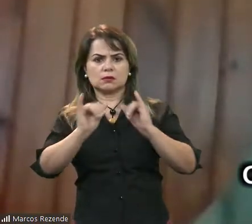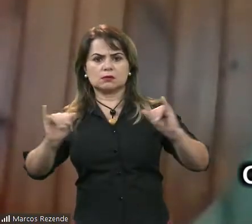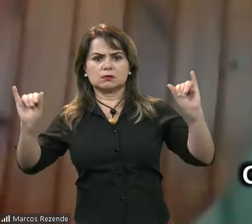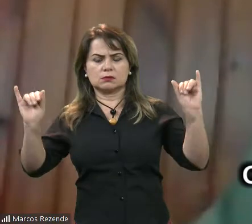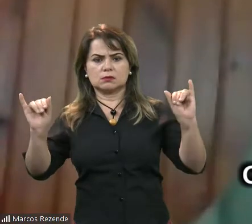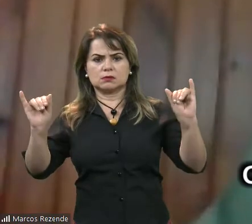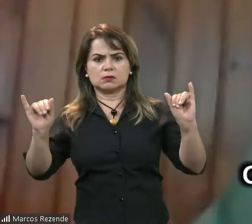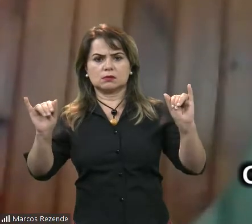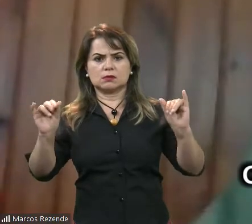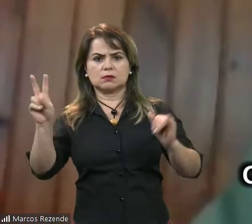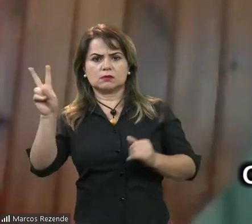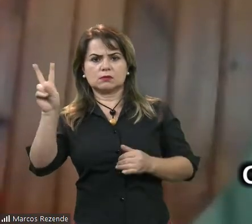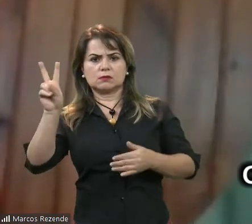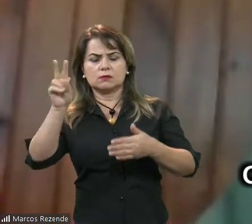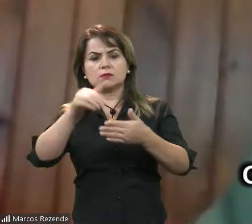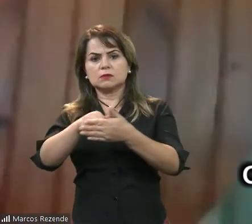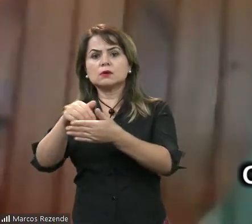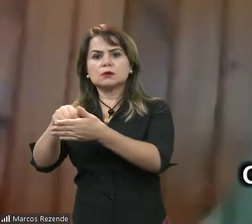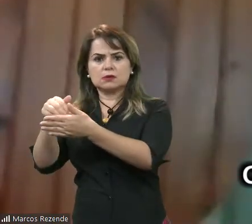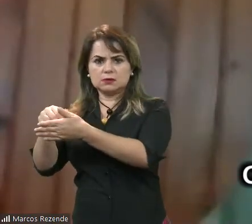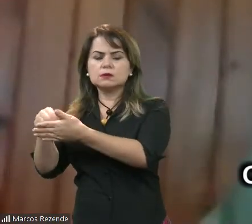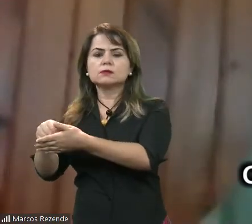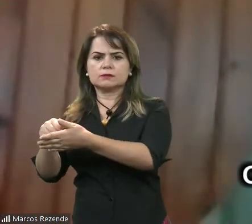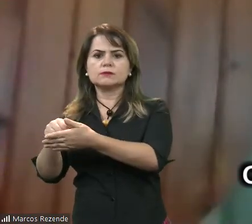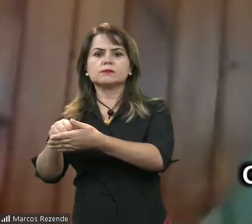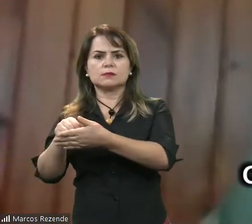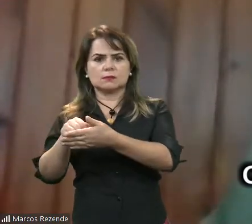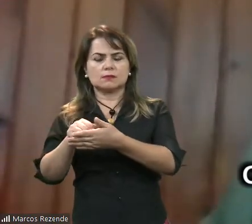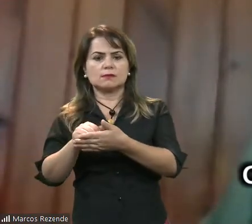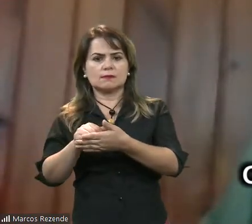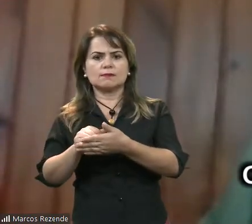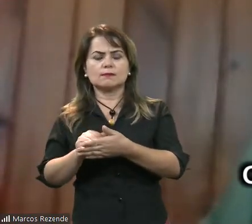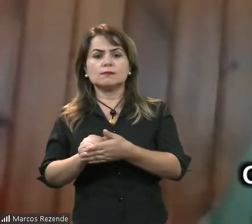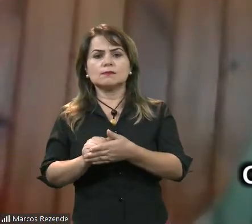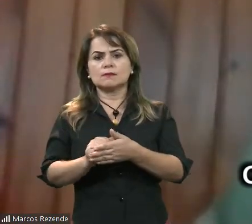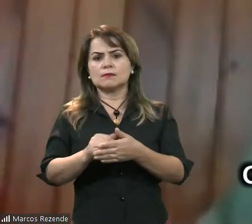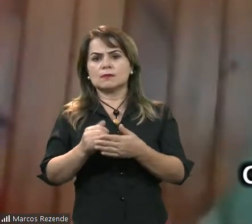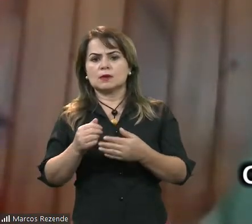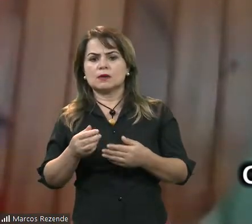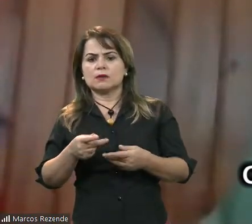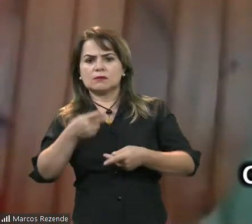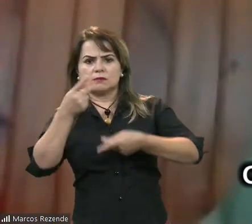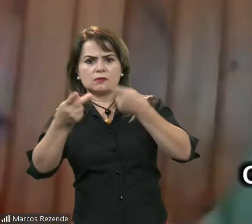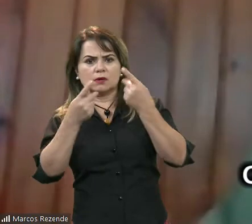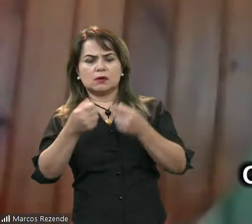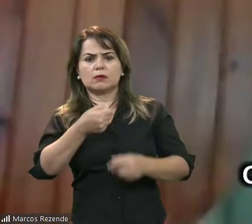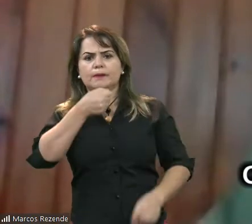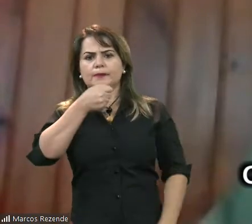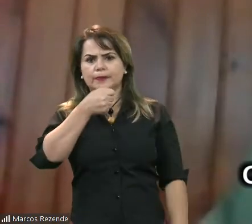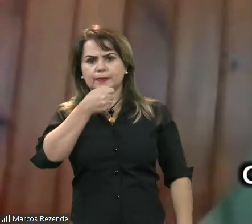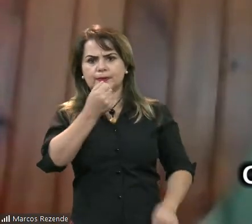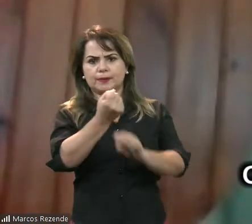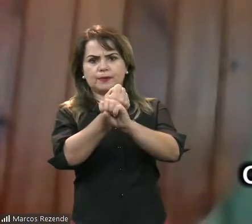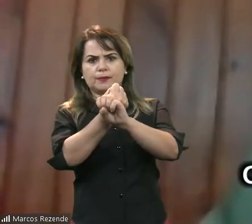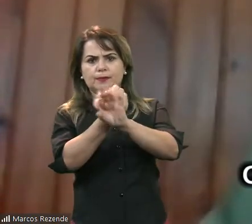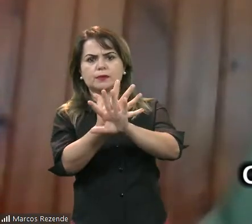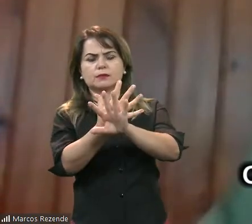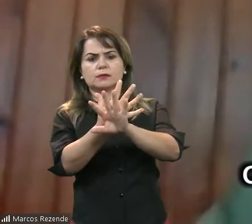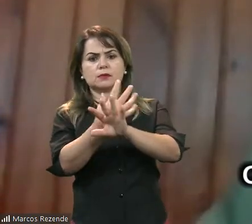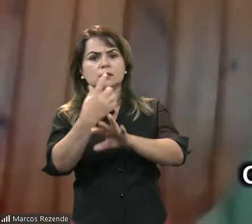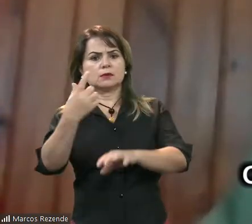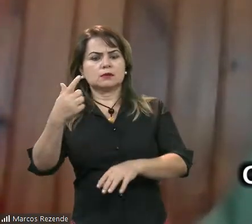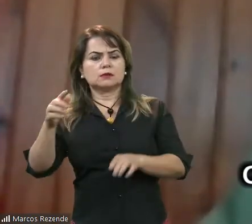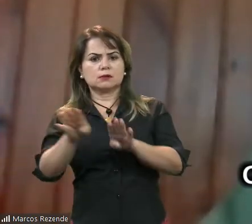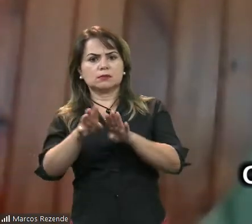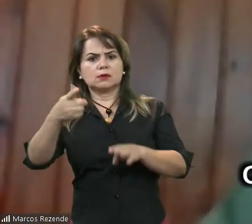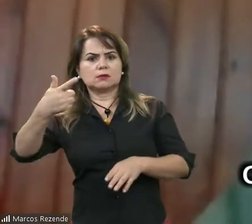verbal do voto, que deverá ser realizada no microfone e repetida para confirmação